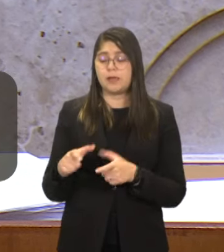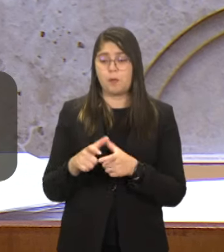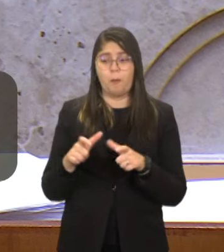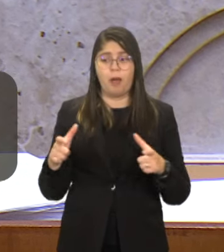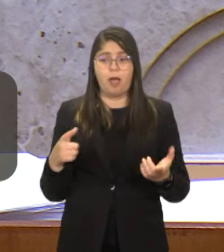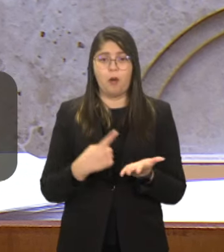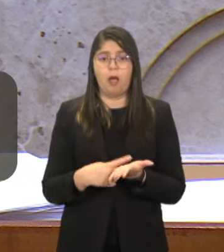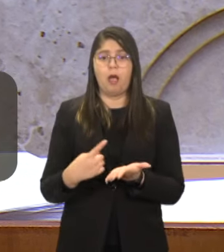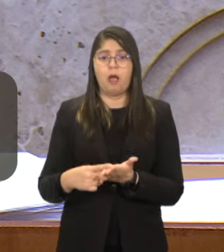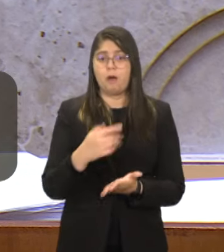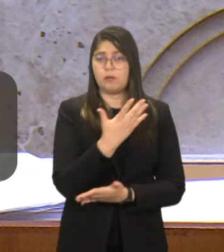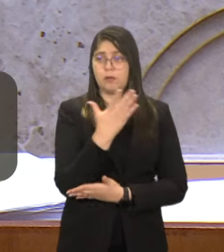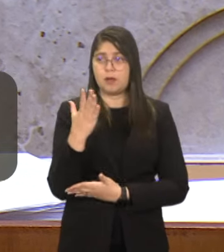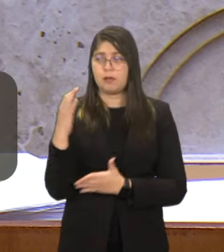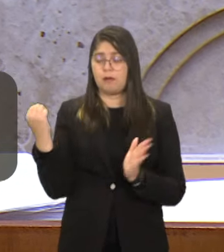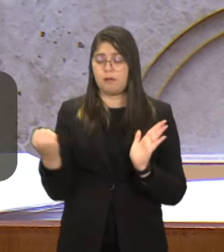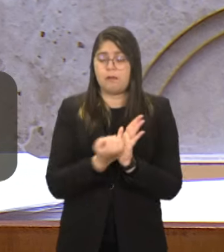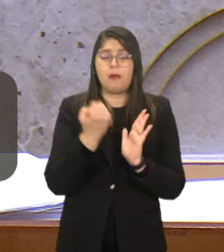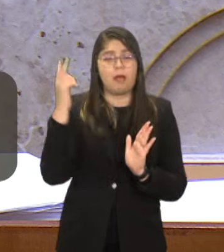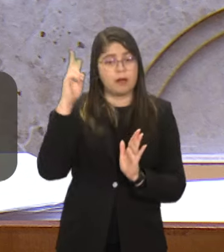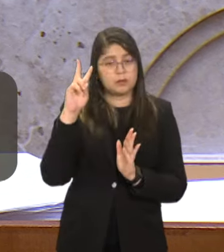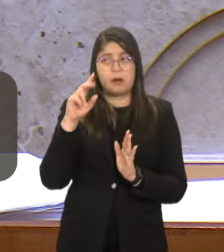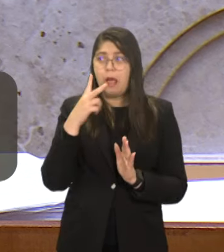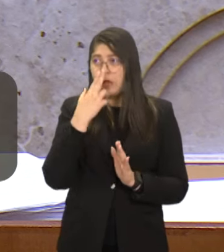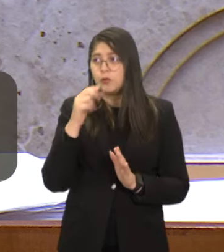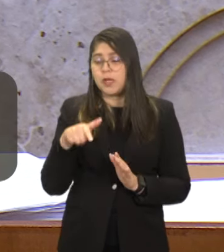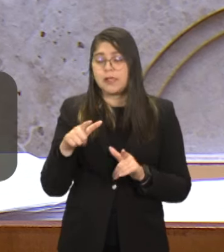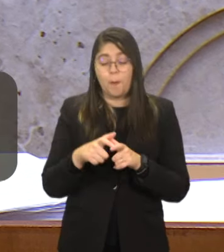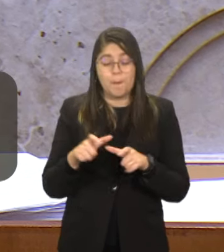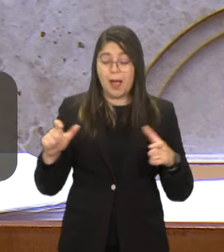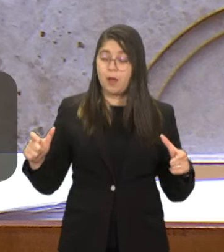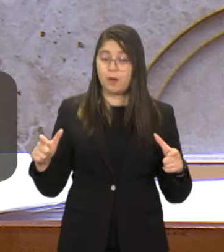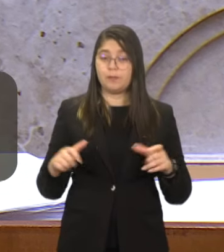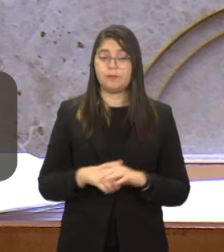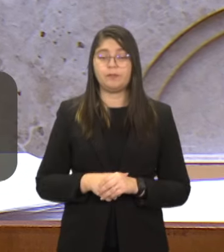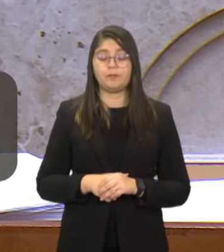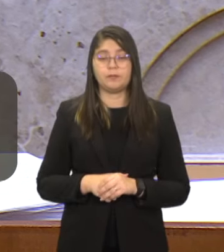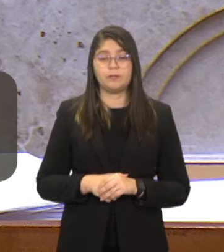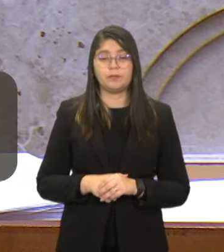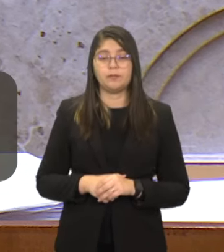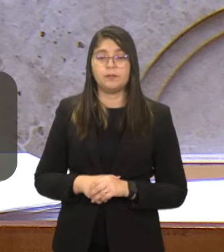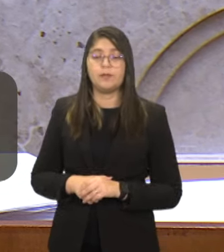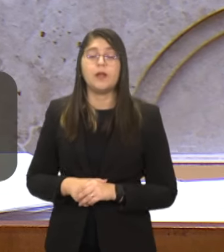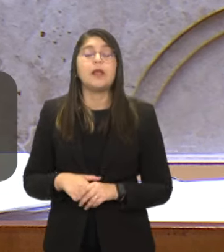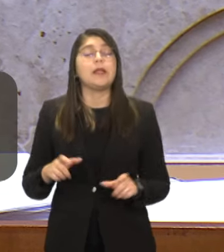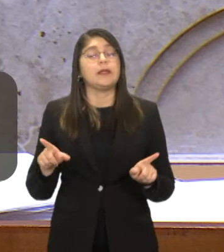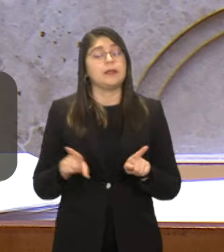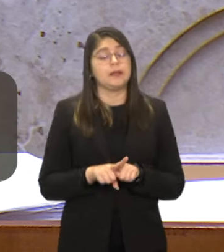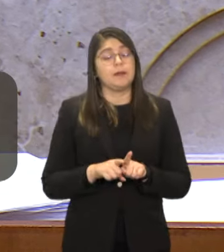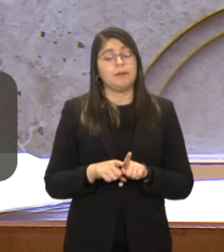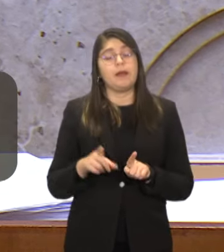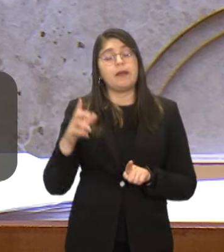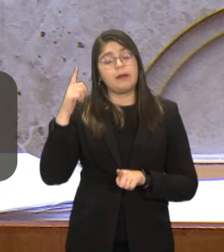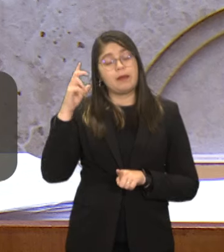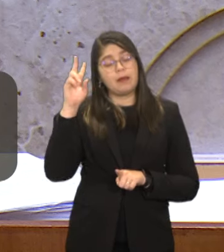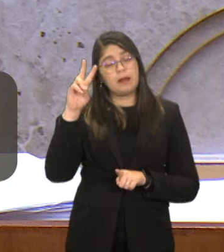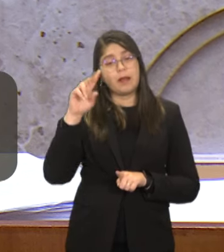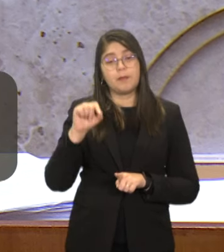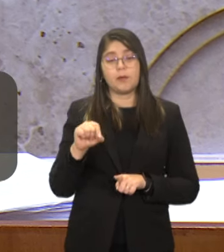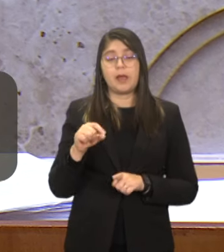acordos ambientais da história, possivelmente o maior. Ressalte-se ainda que o acordo preserva o direito de